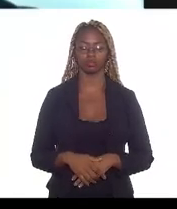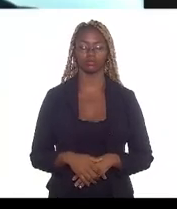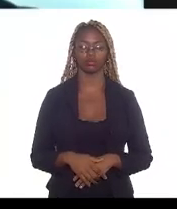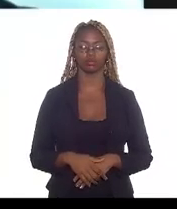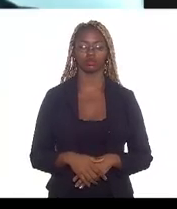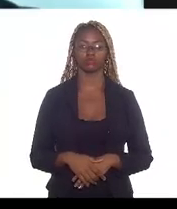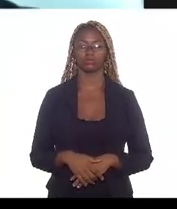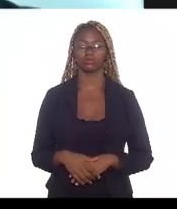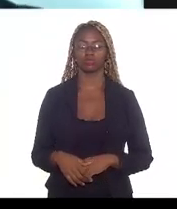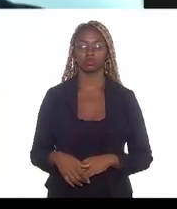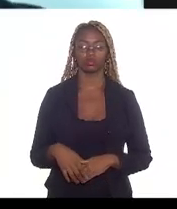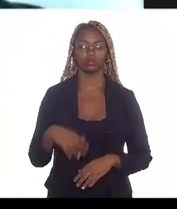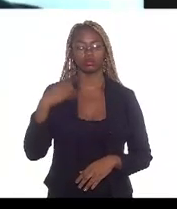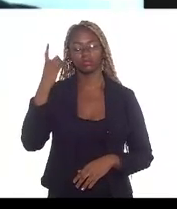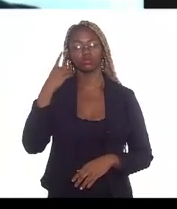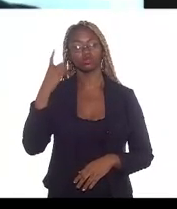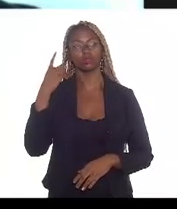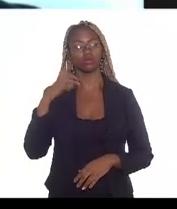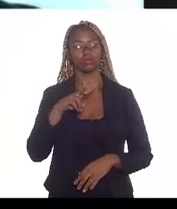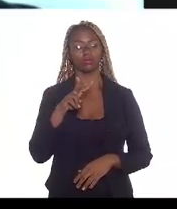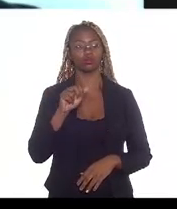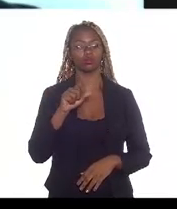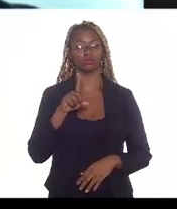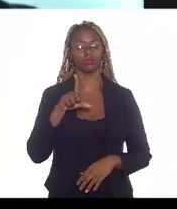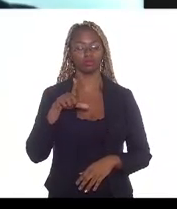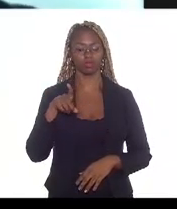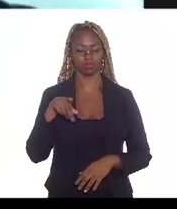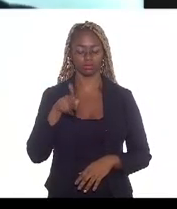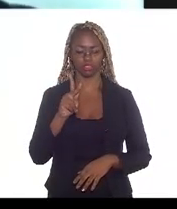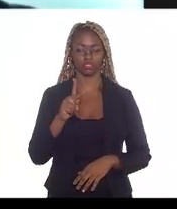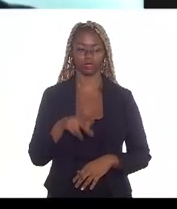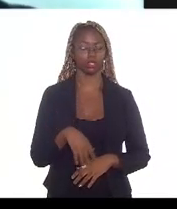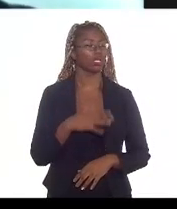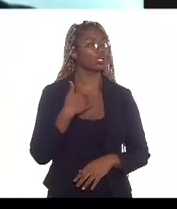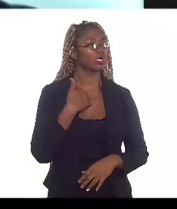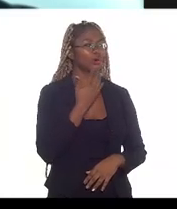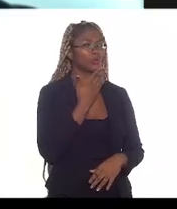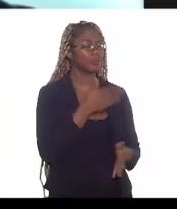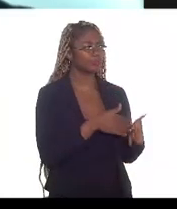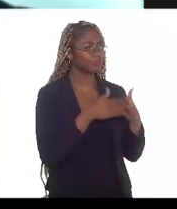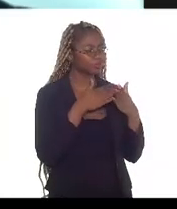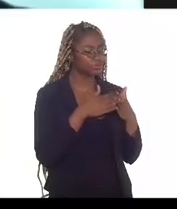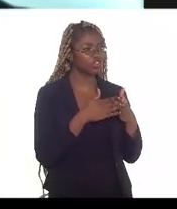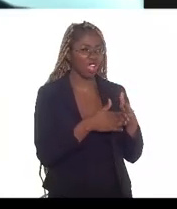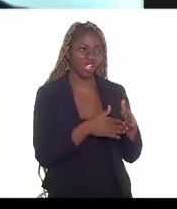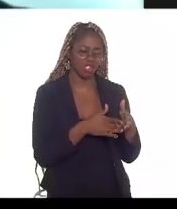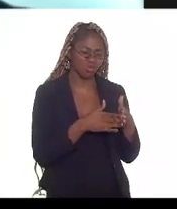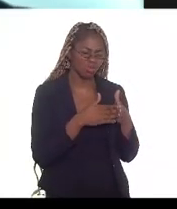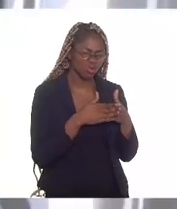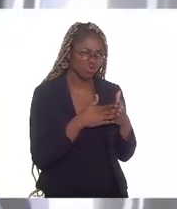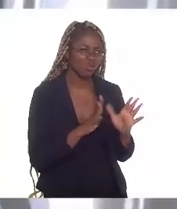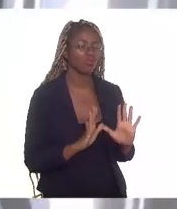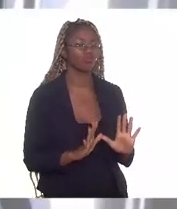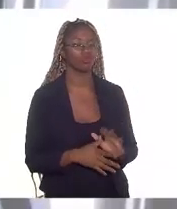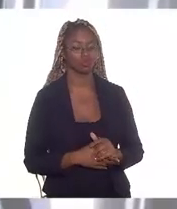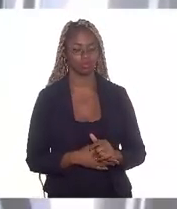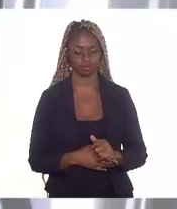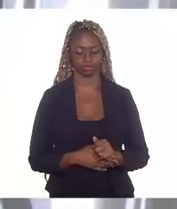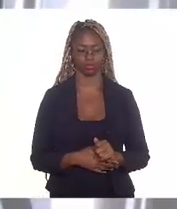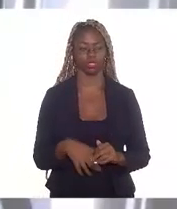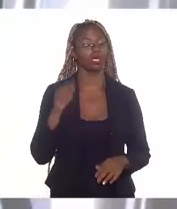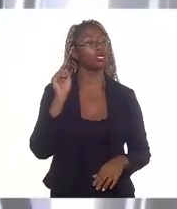relator deputado Valdec. Eu queria só pedir licença à Vossa Excelência para solicitar que esse próximo item